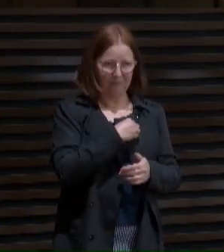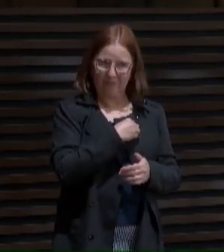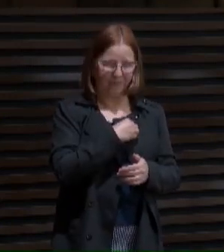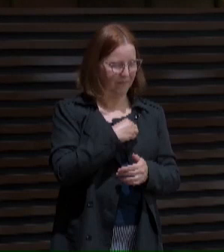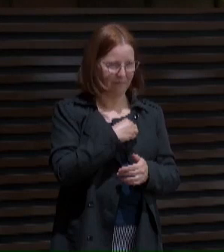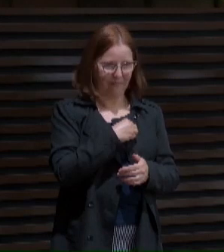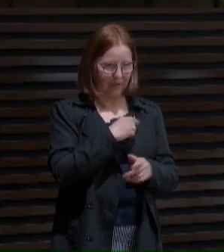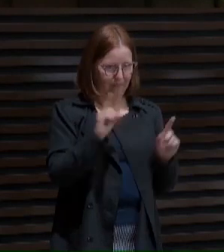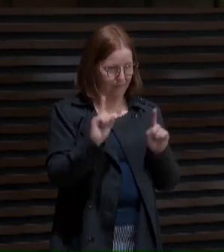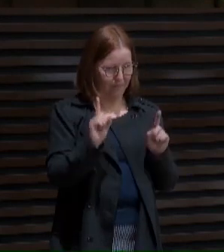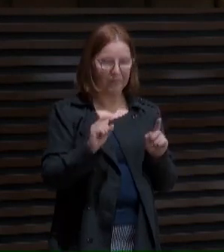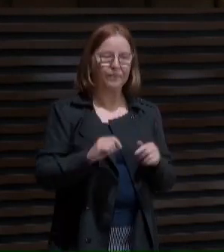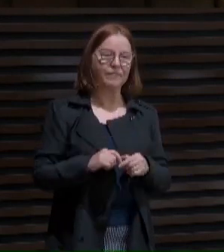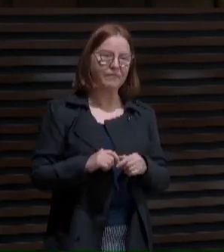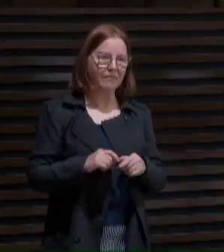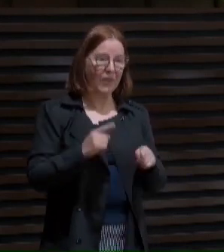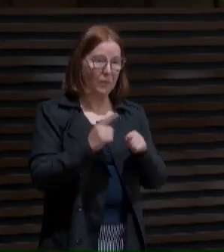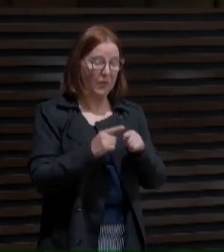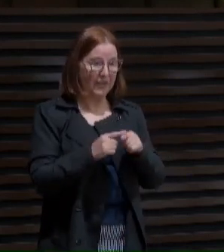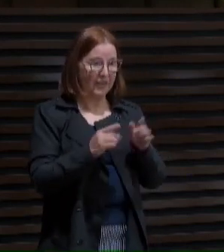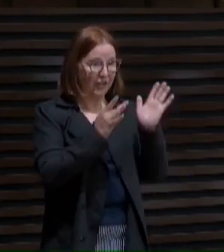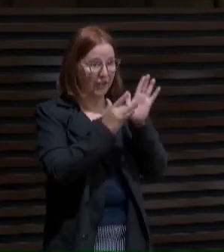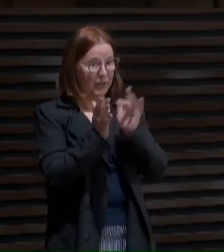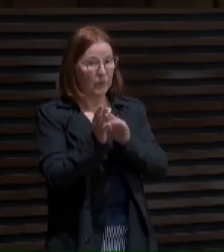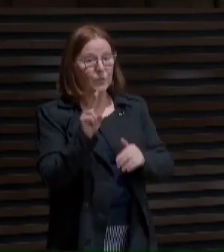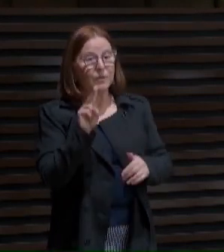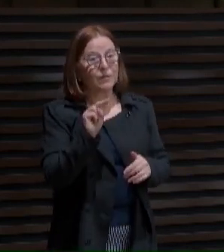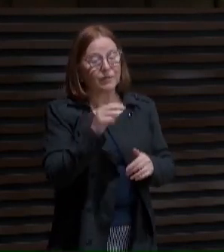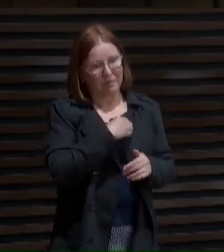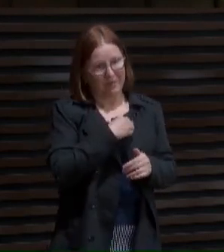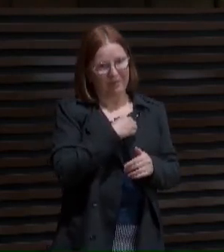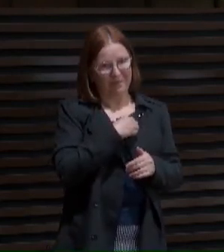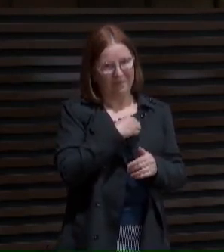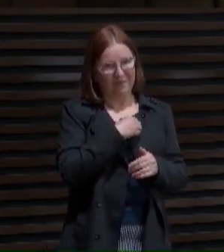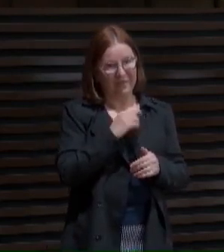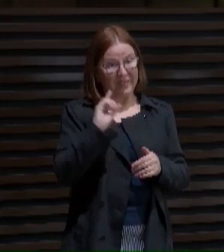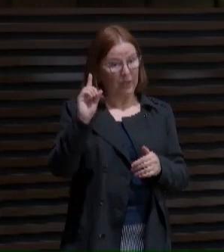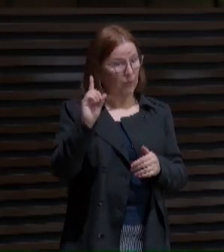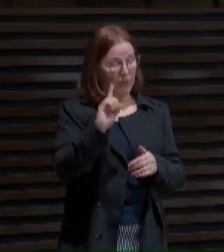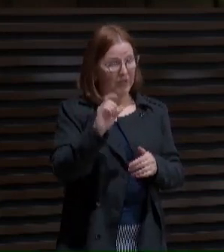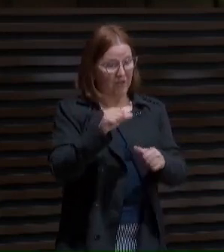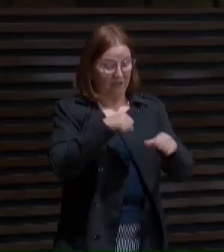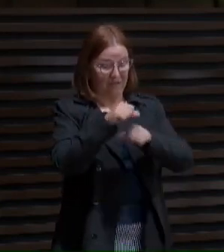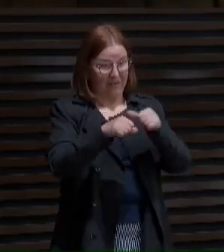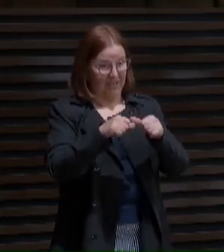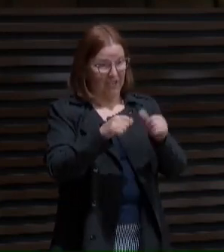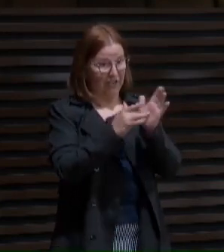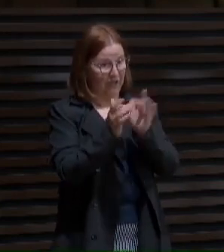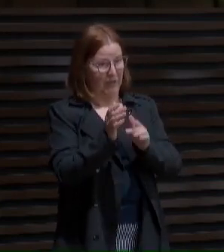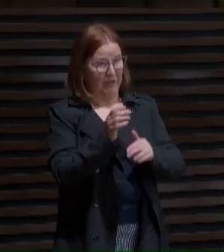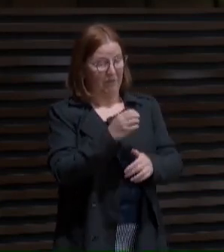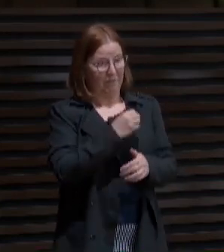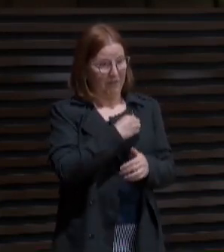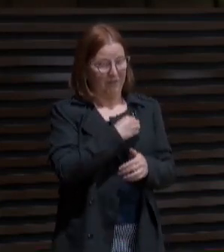Não, não é isso, porque nele não havia pecado algum. Deus não tornou Jesus Cristo um pecador.